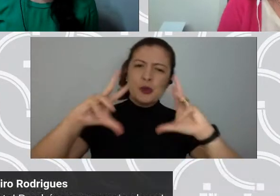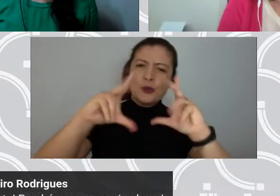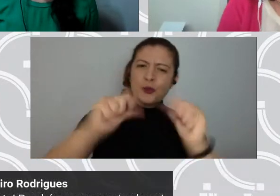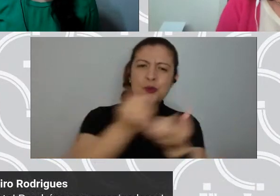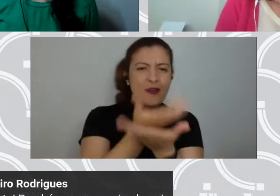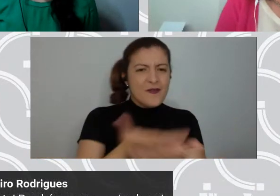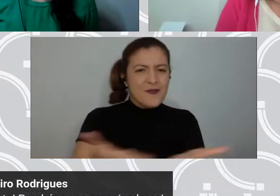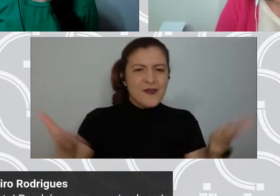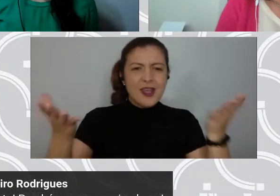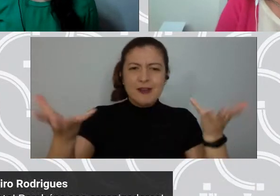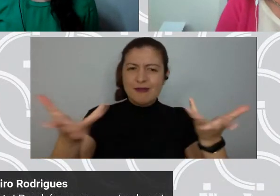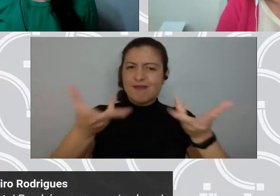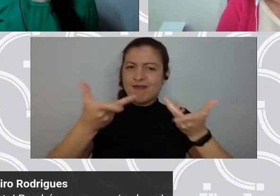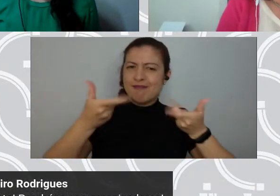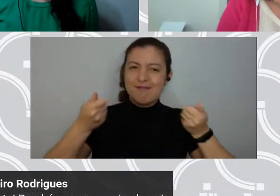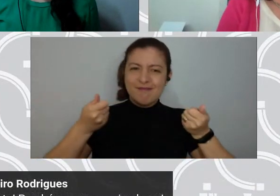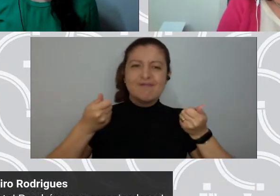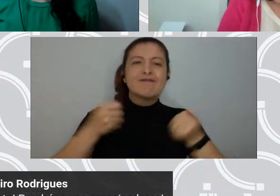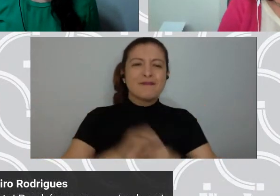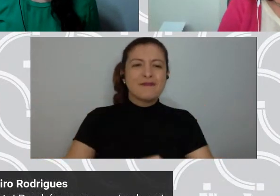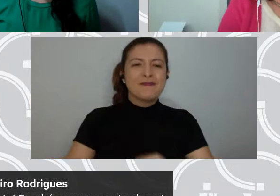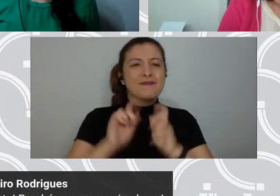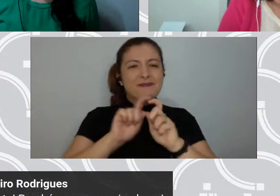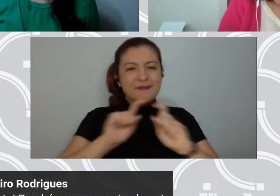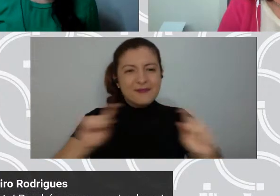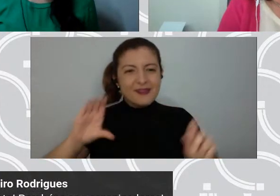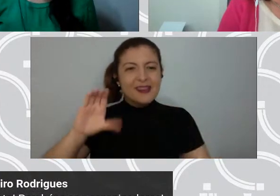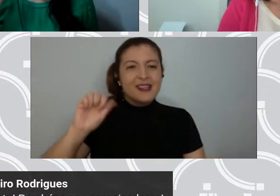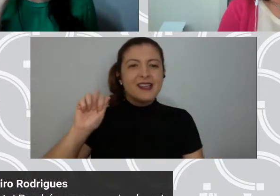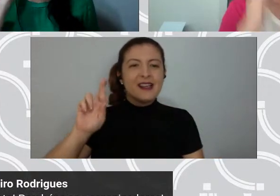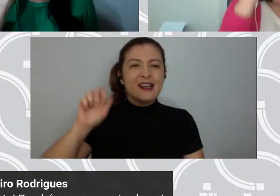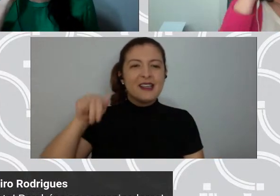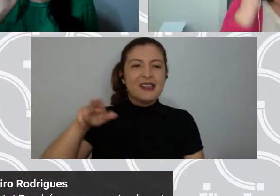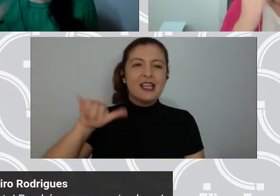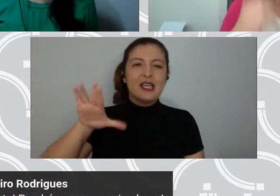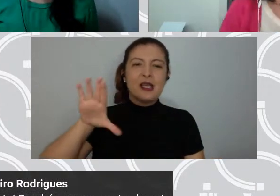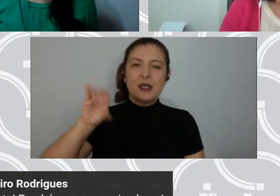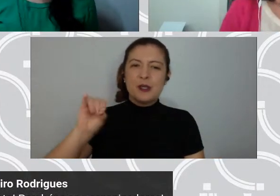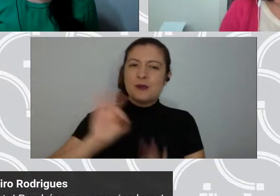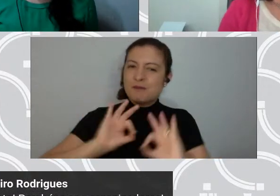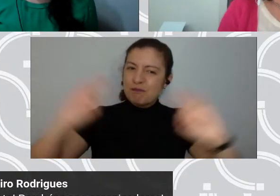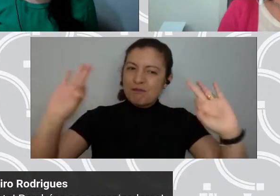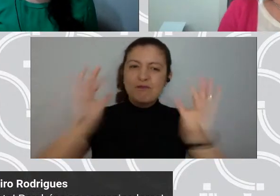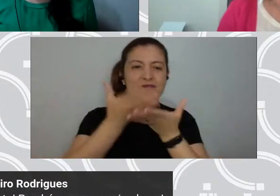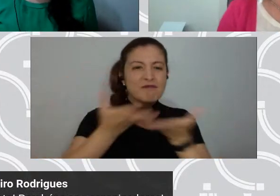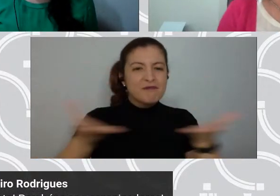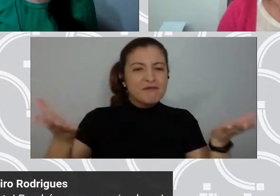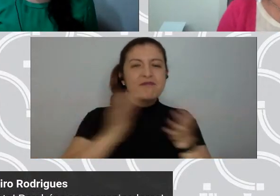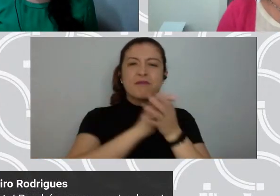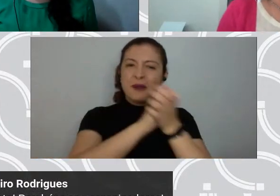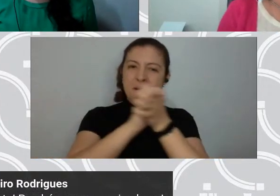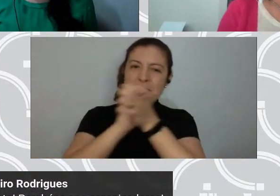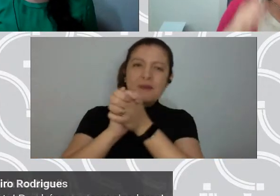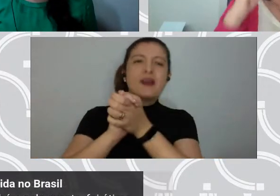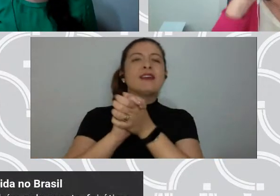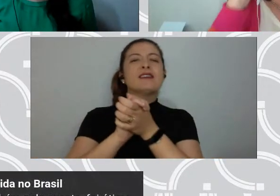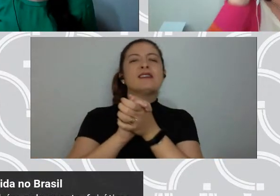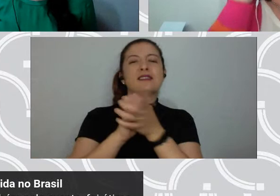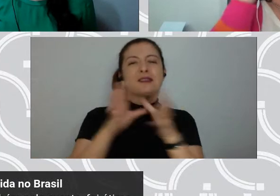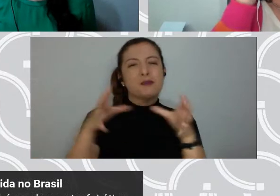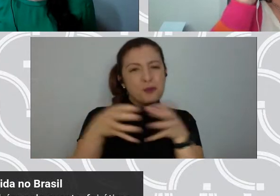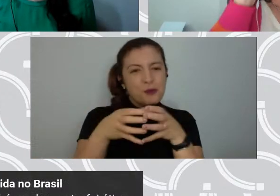Alegre. Cristina Carneiro, né? Parabenizando aos organizadores e excelente evento. E, por fim, aqui